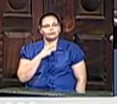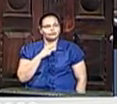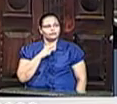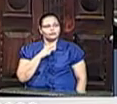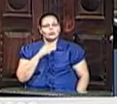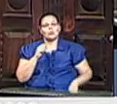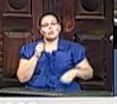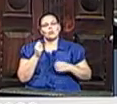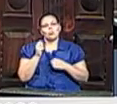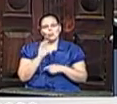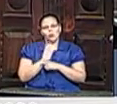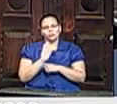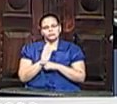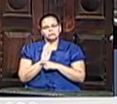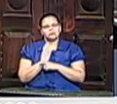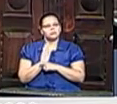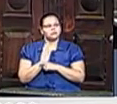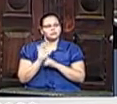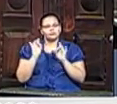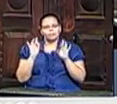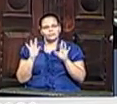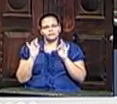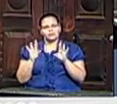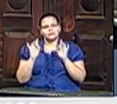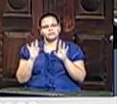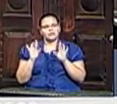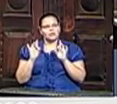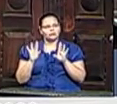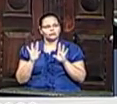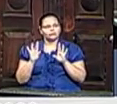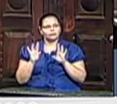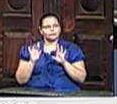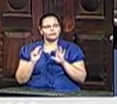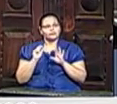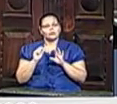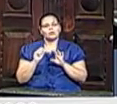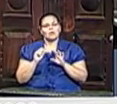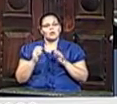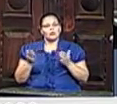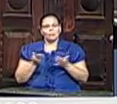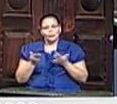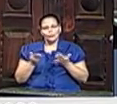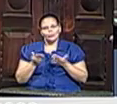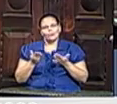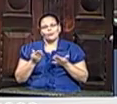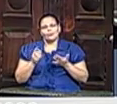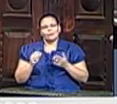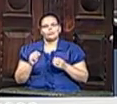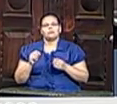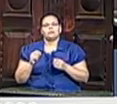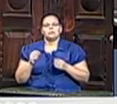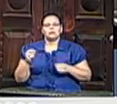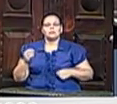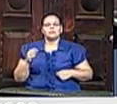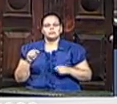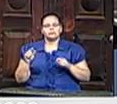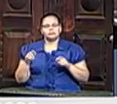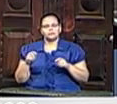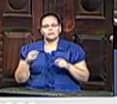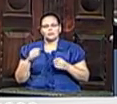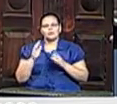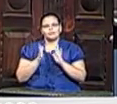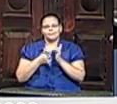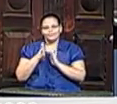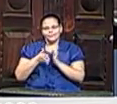auxílio especializado e luxuoso, eu diria, da transmissão de nossas sessões também na